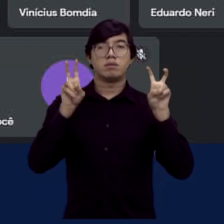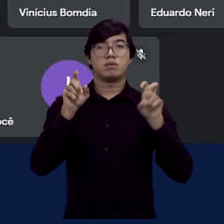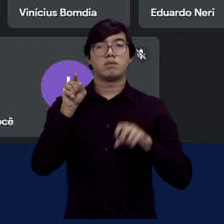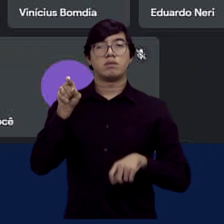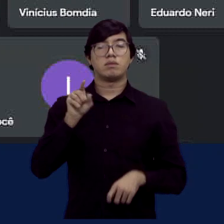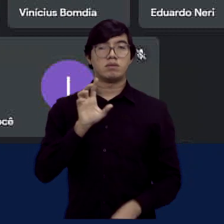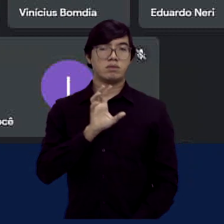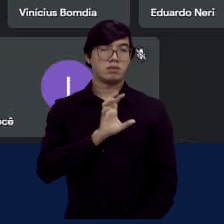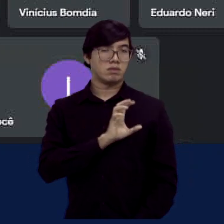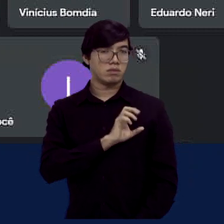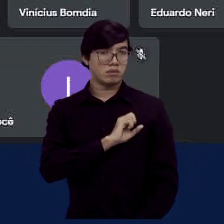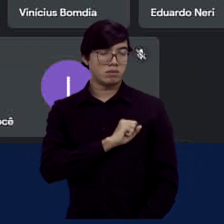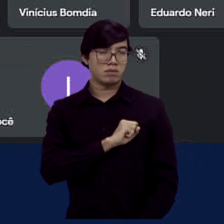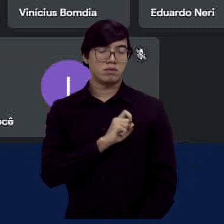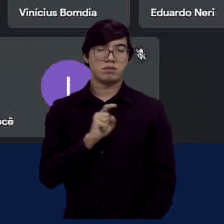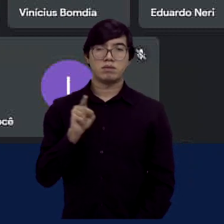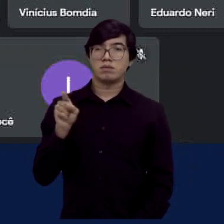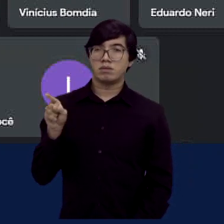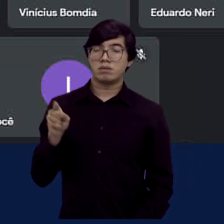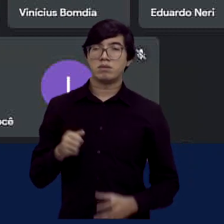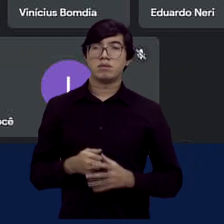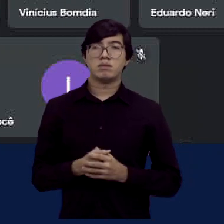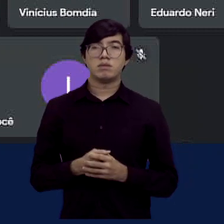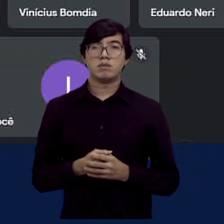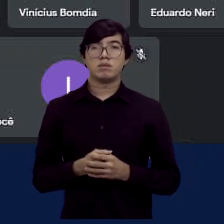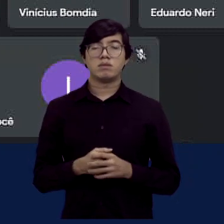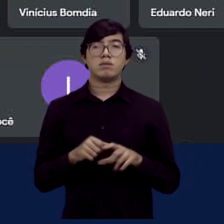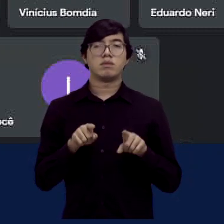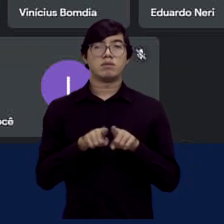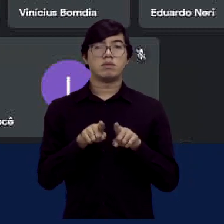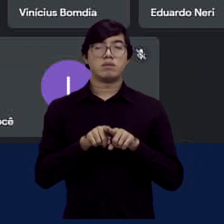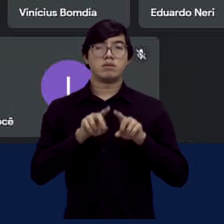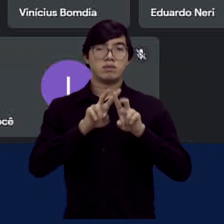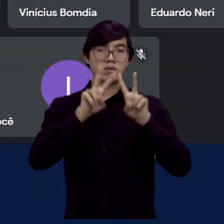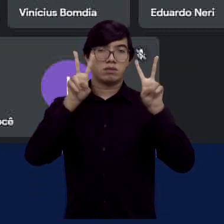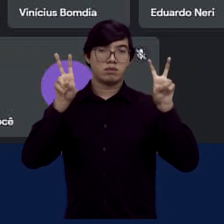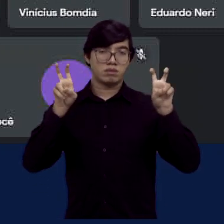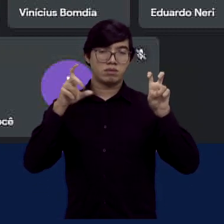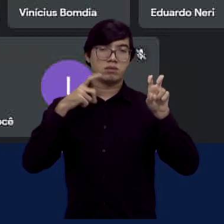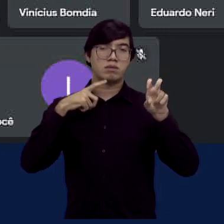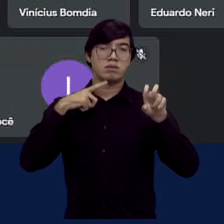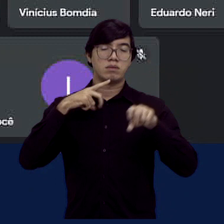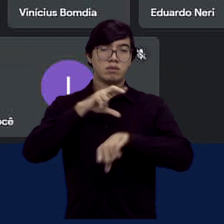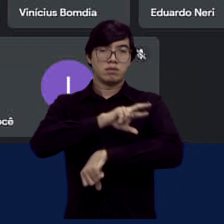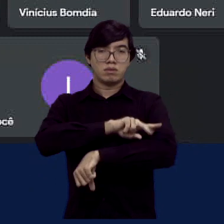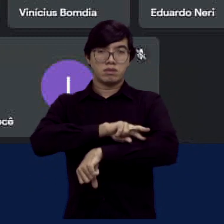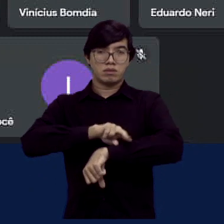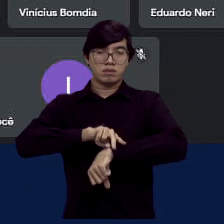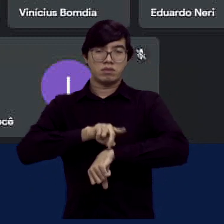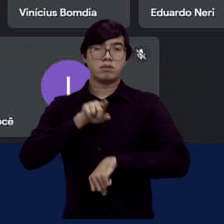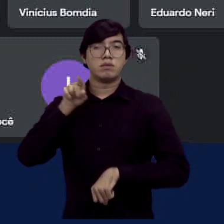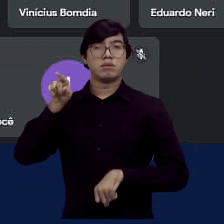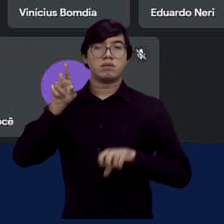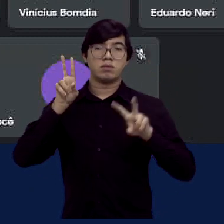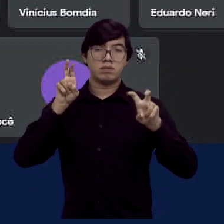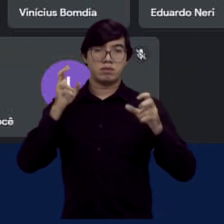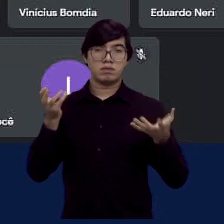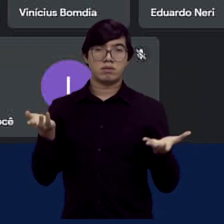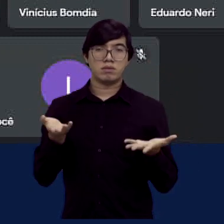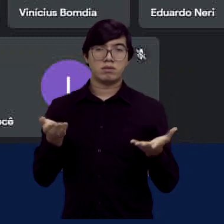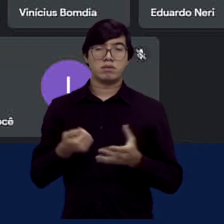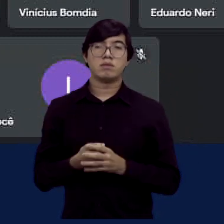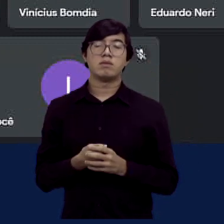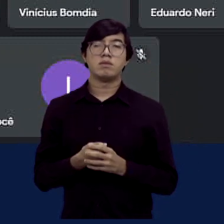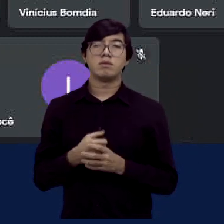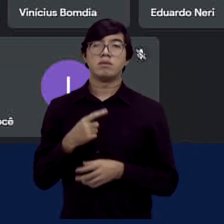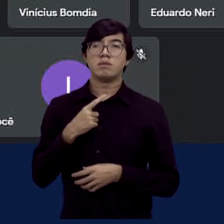do amor quanto da questão racial especificamente, a gente está passando nesse exato momento por uma polêmica